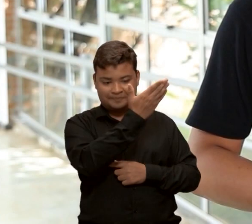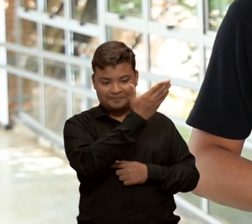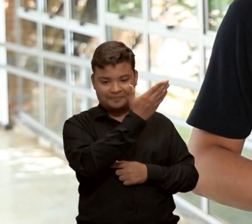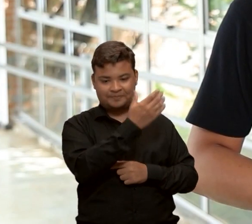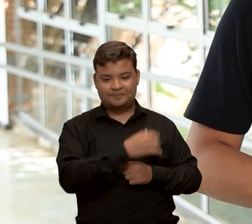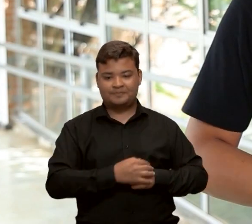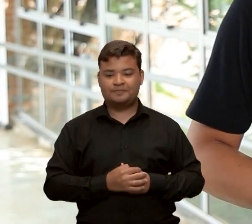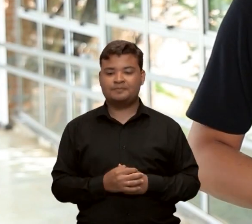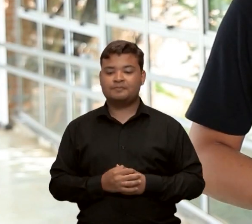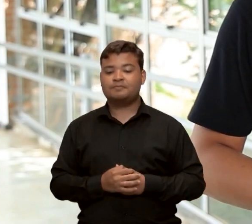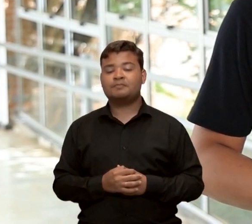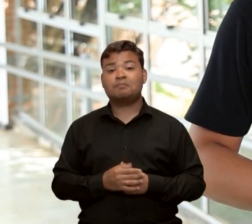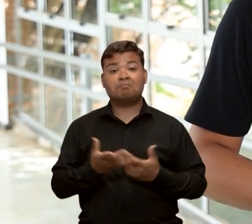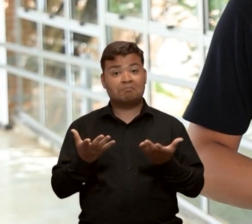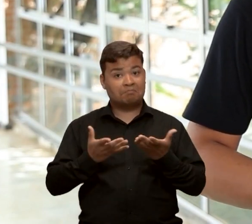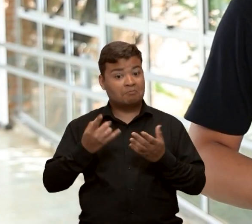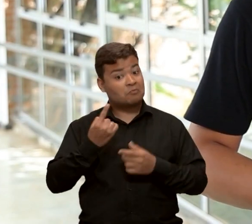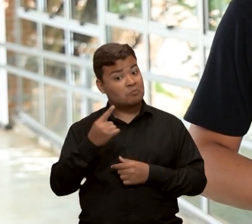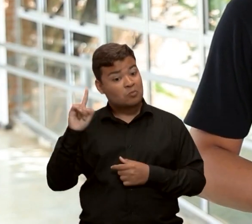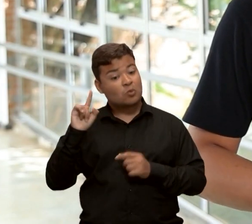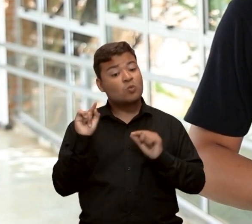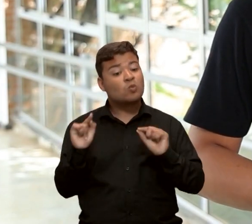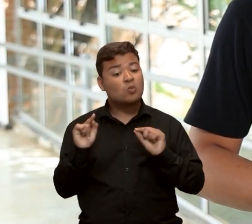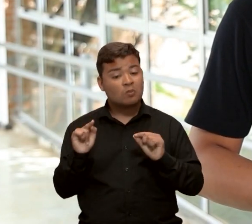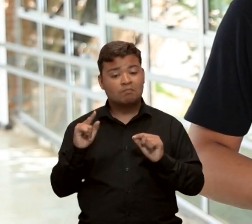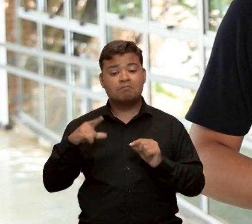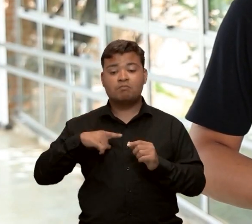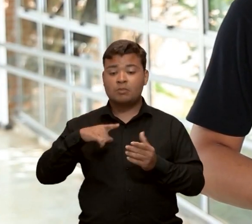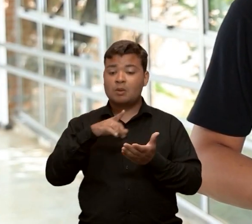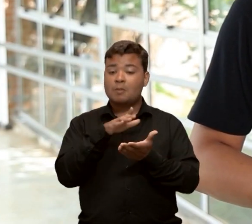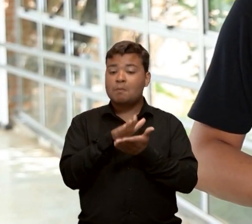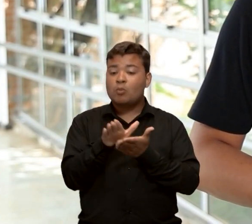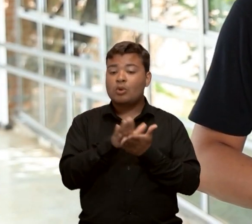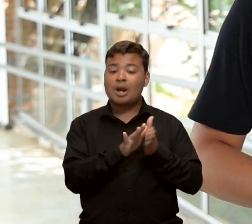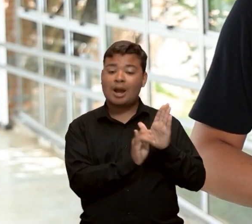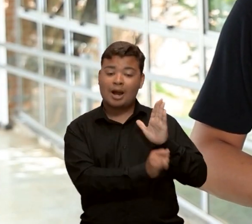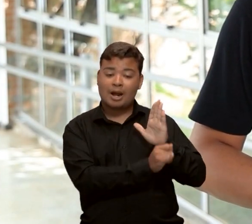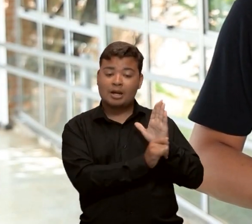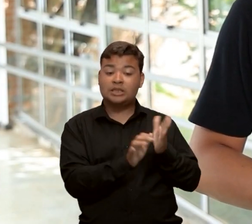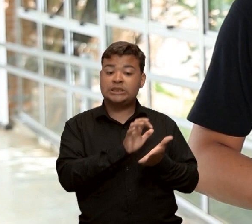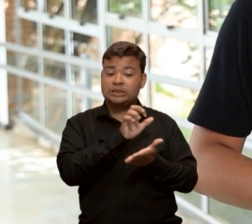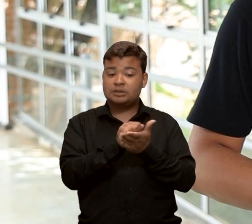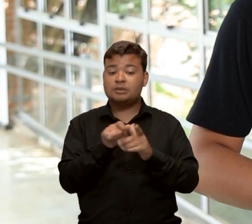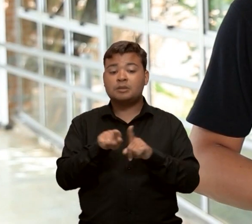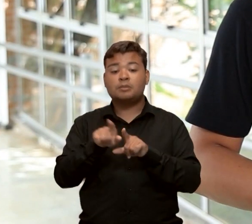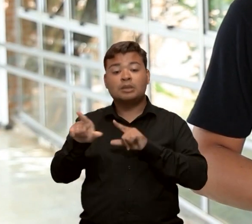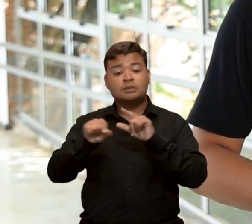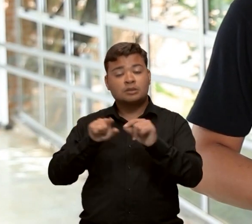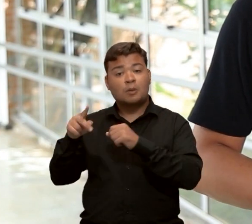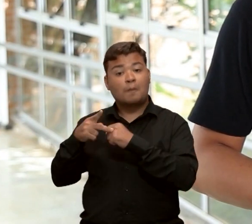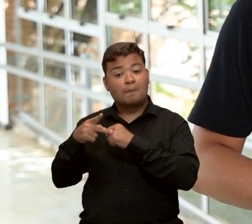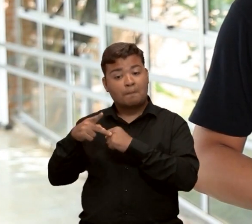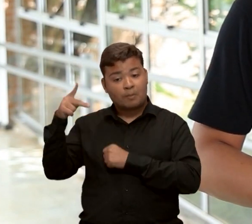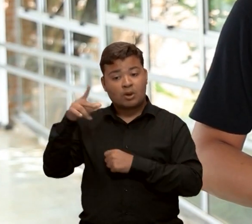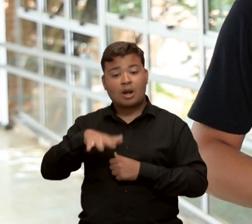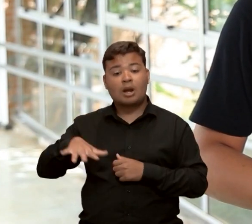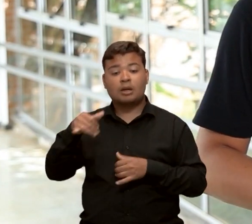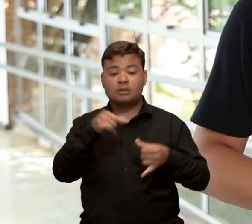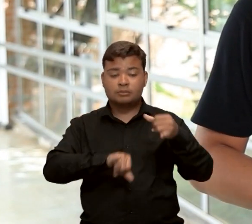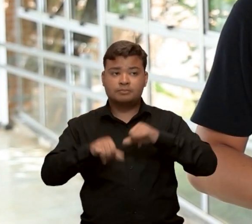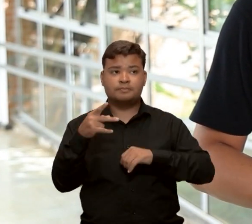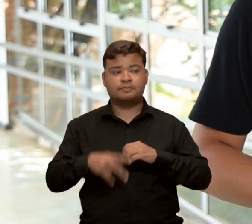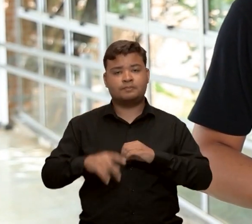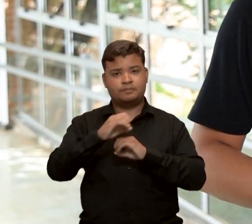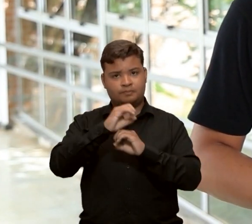@filosofiagoiás. E para finalizar, eu falo sobre a publicação de edital para inscrição e seleção no programa de pós-graduação em Química da